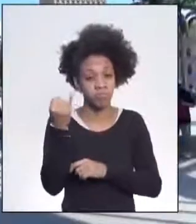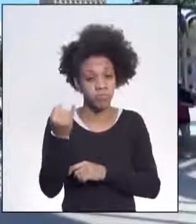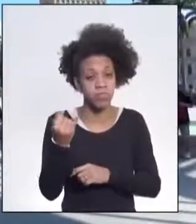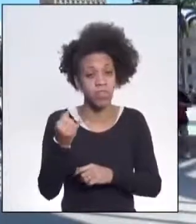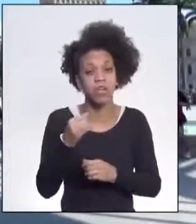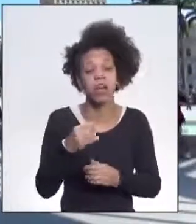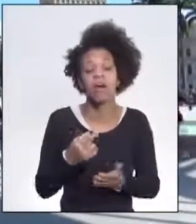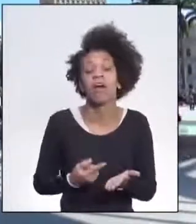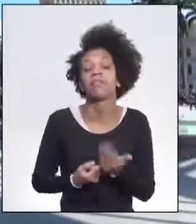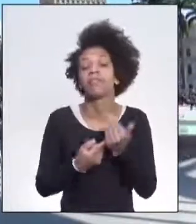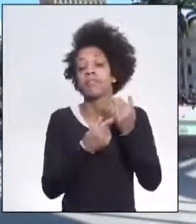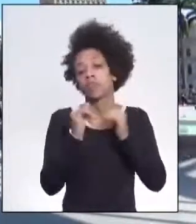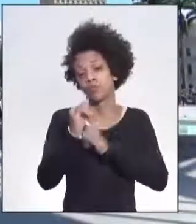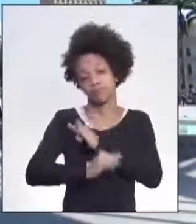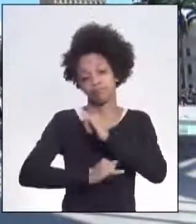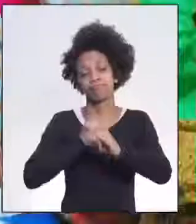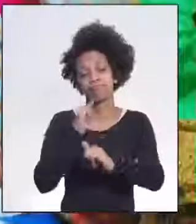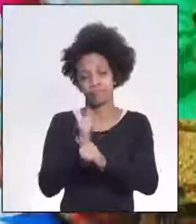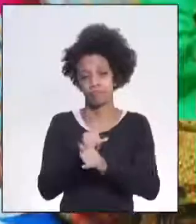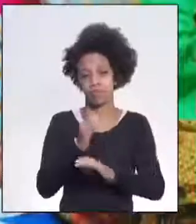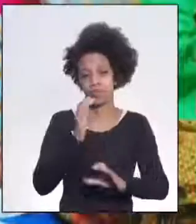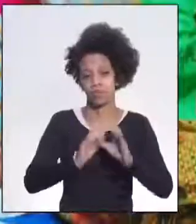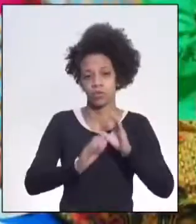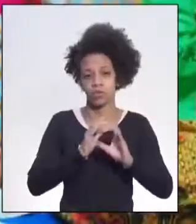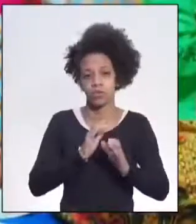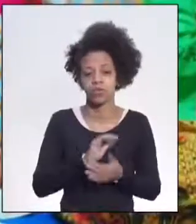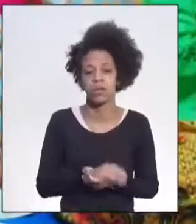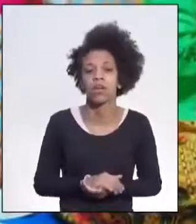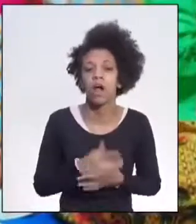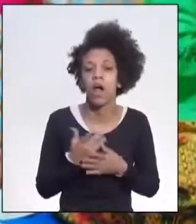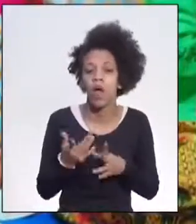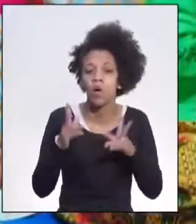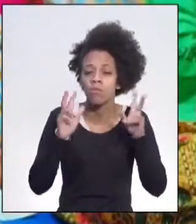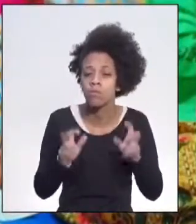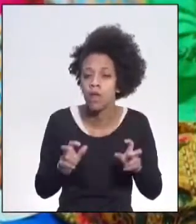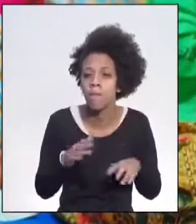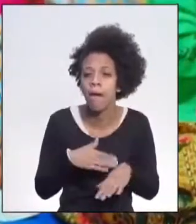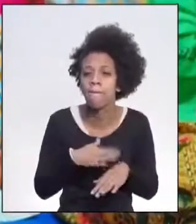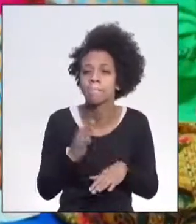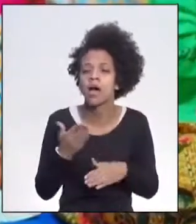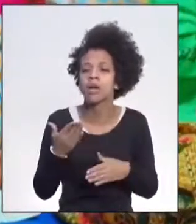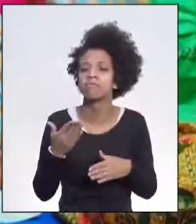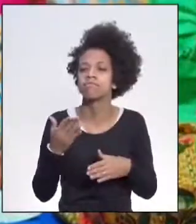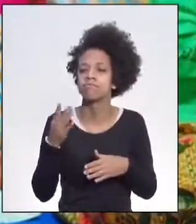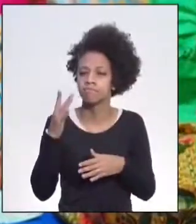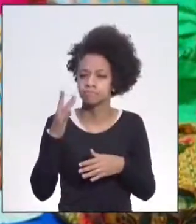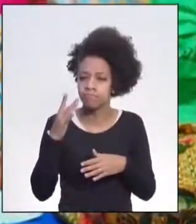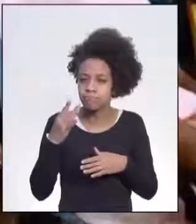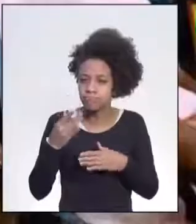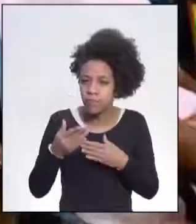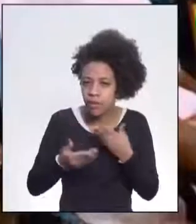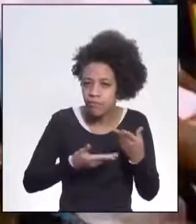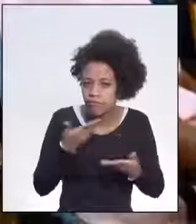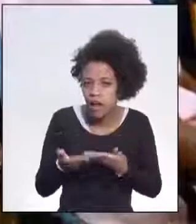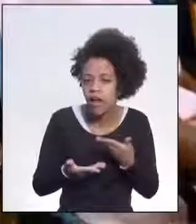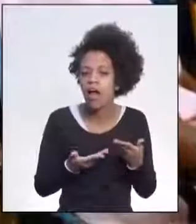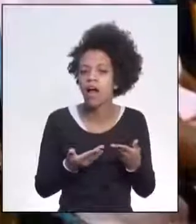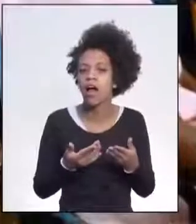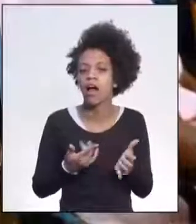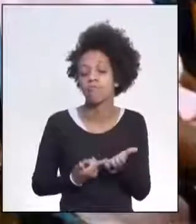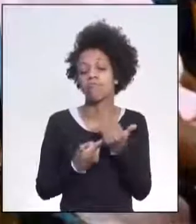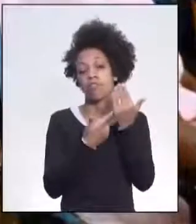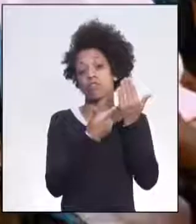da internet, através dos meios de comunicação. Um dos assuntos mais complexos, né, hoje é que,